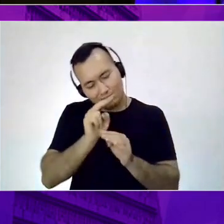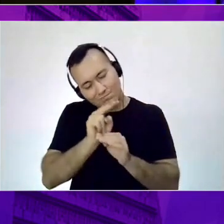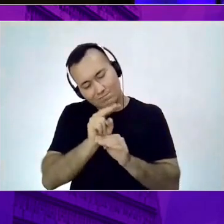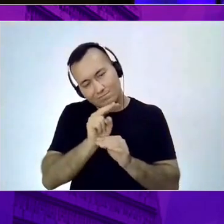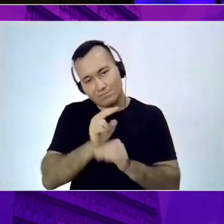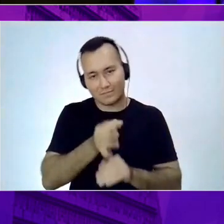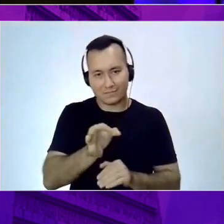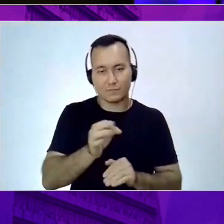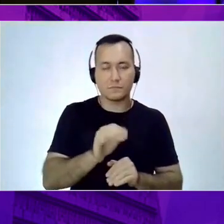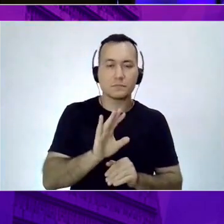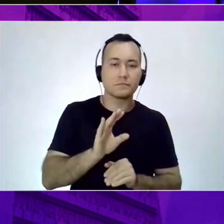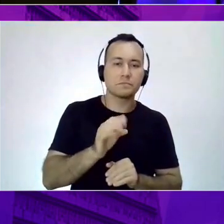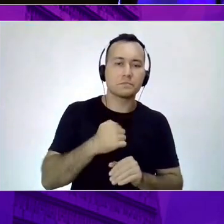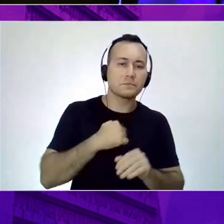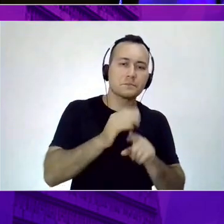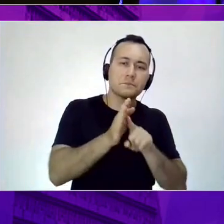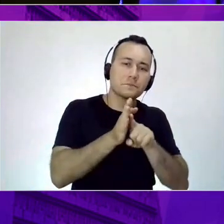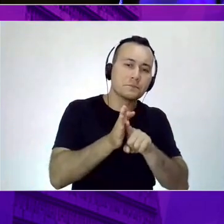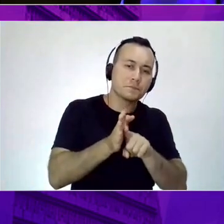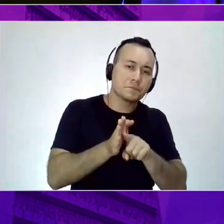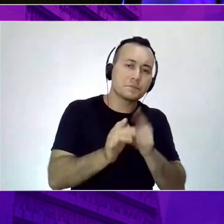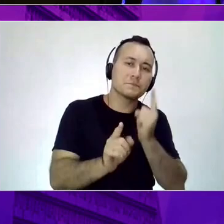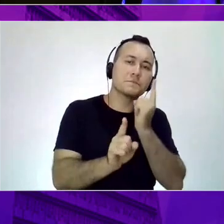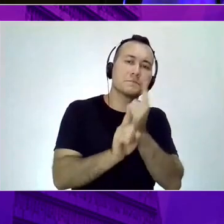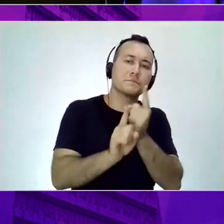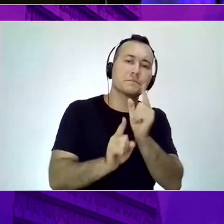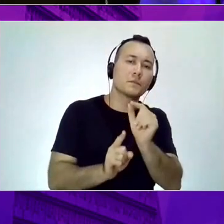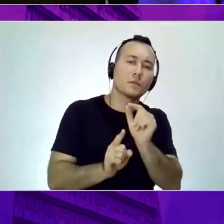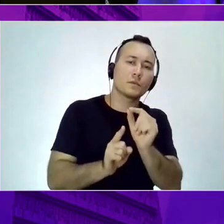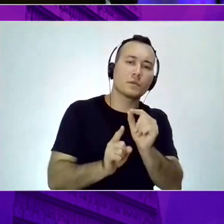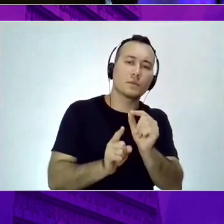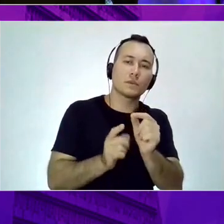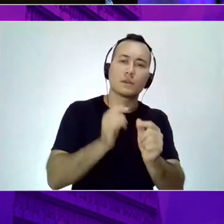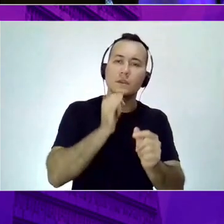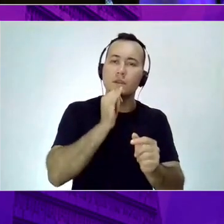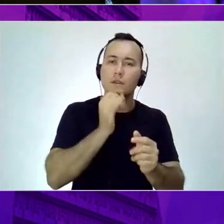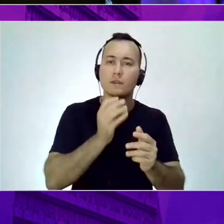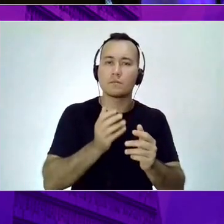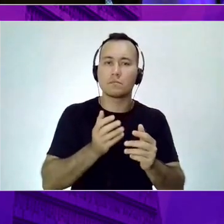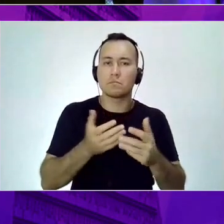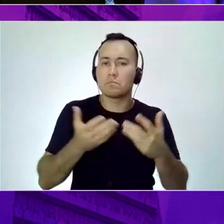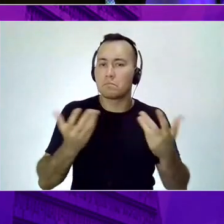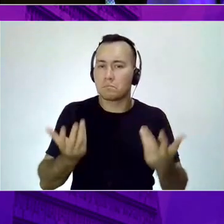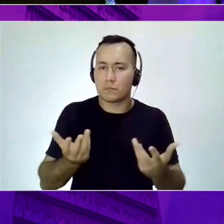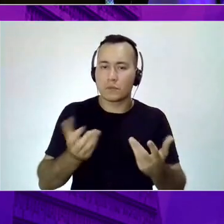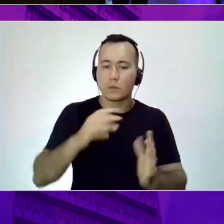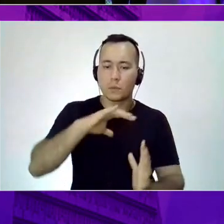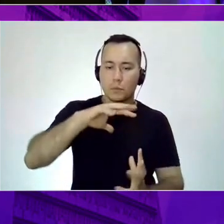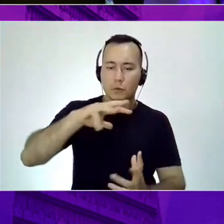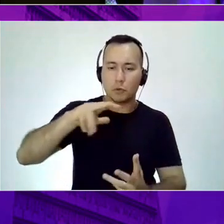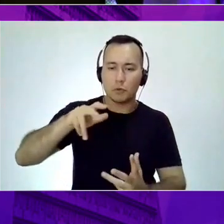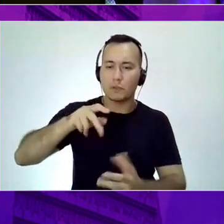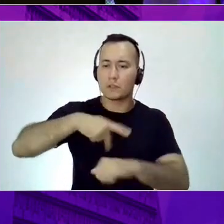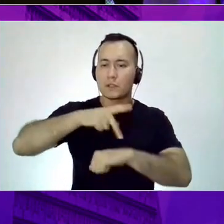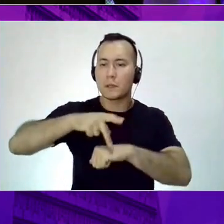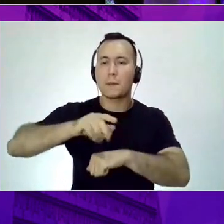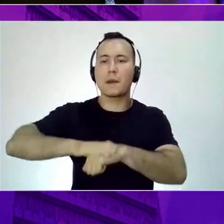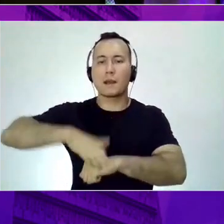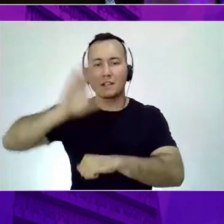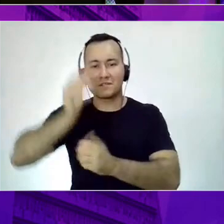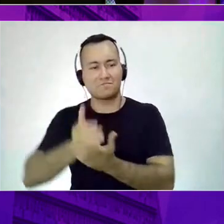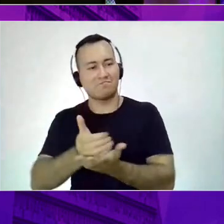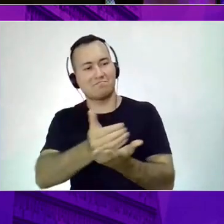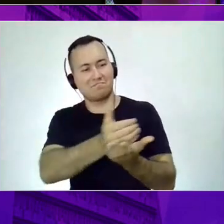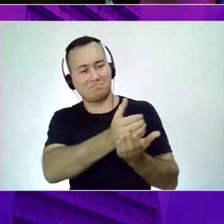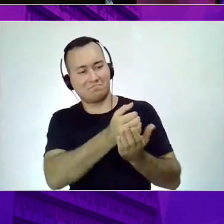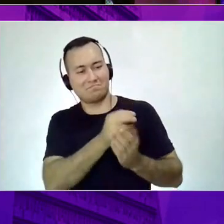elementos. Eu consigo saber qual que é a região do mundo, né, o país do mundo que mais está adotando os bichos. Né? Então, através